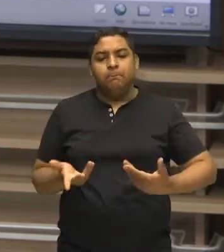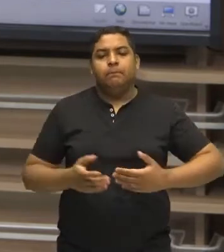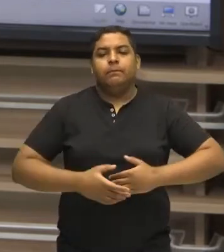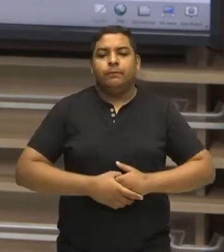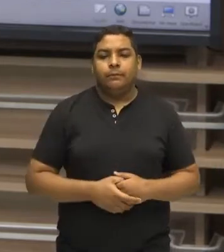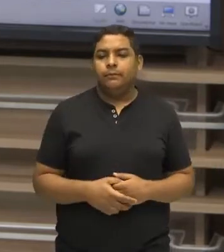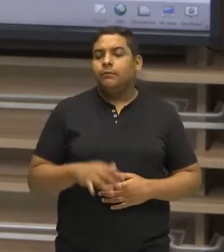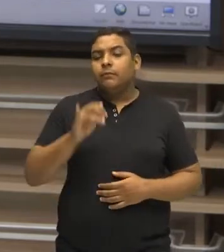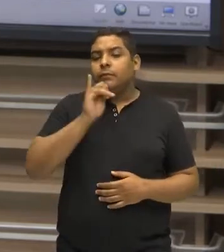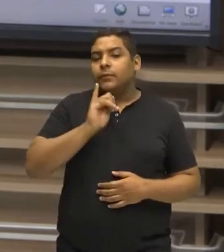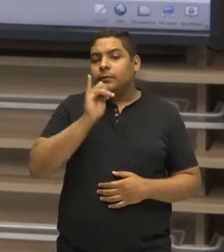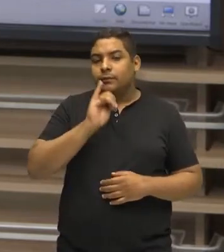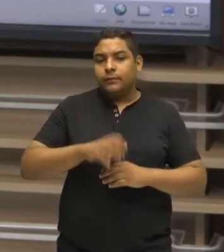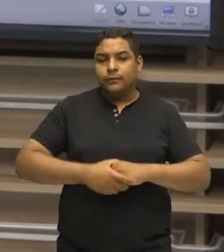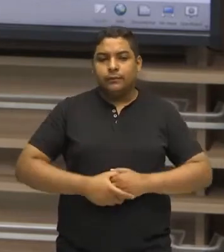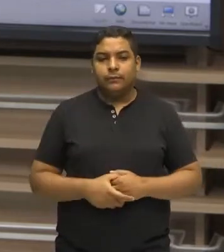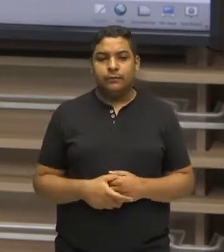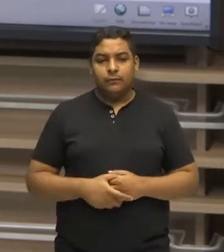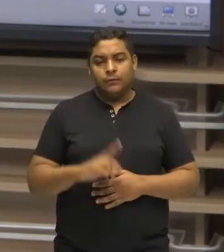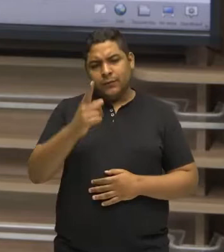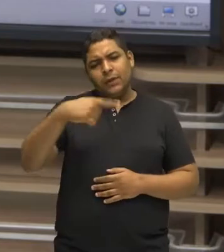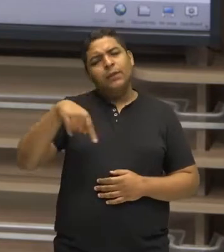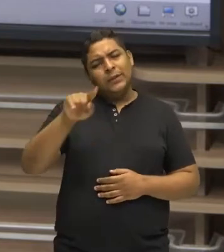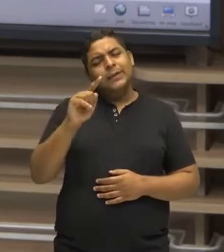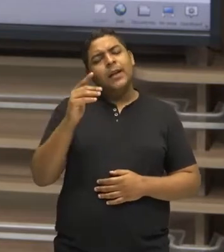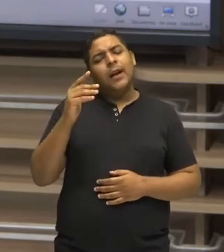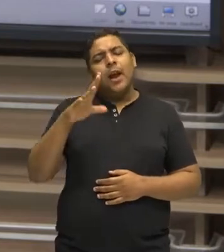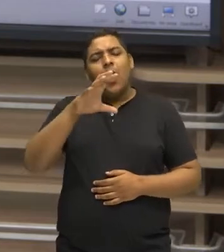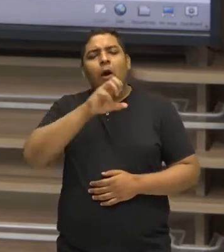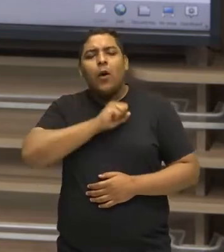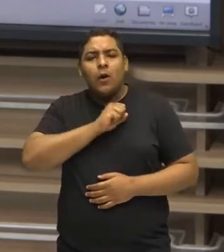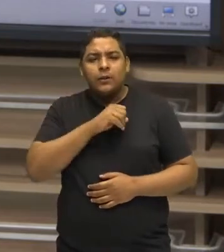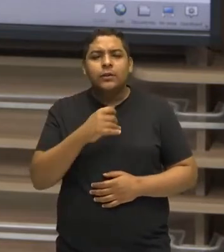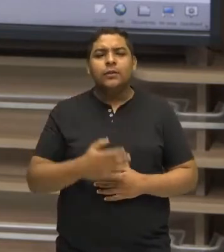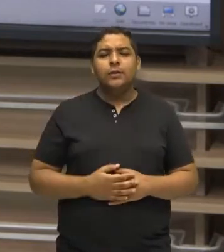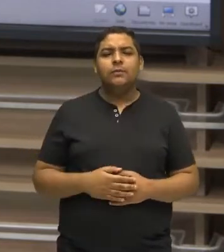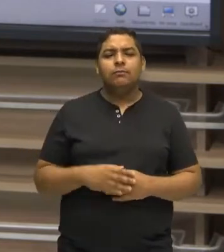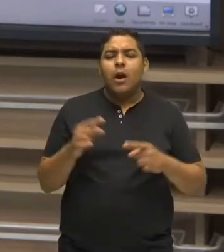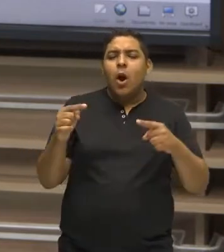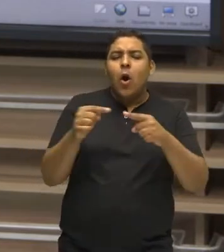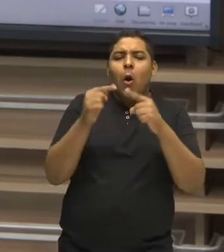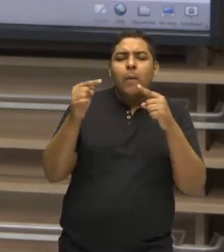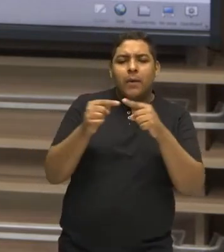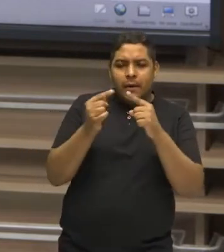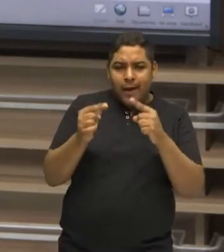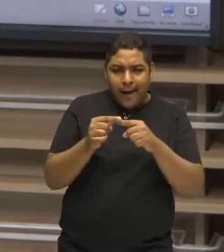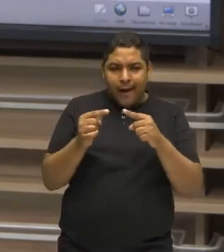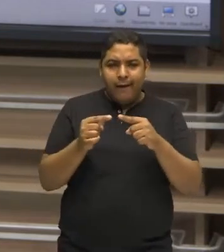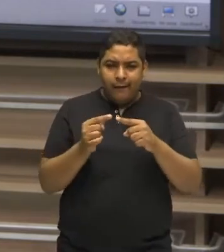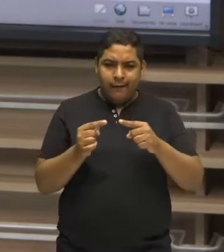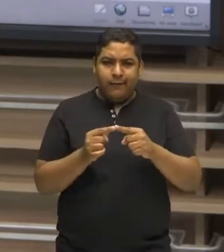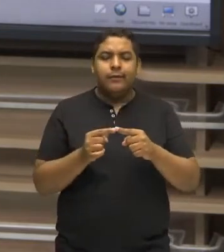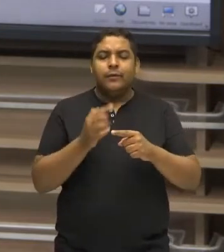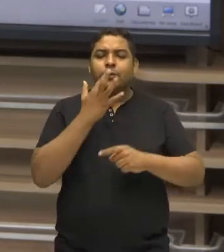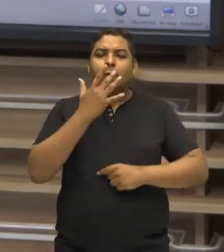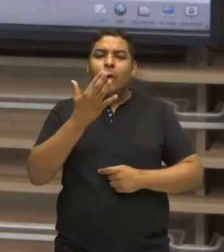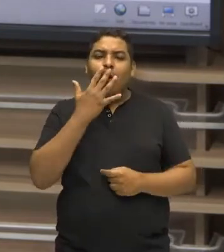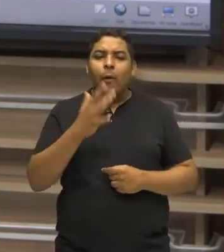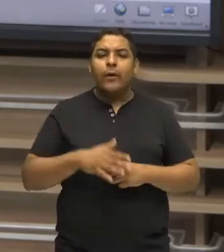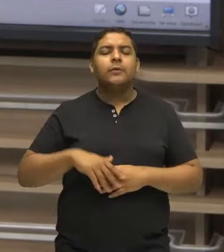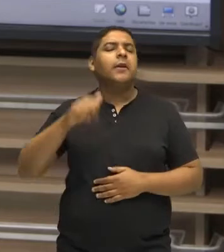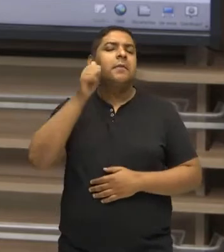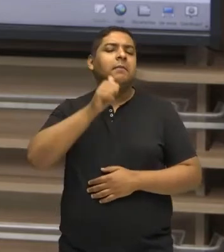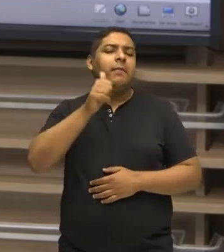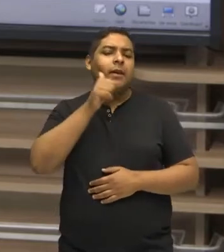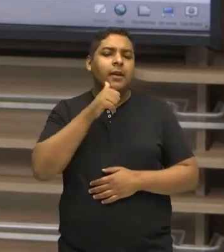Por exemplo, você gosta de combinar as cores? Sim, não é isso? Então, as meninas, quando